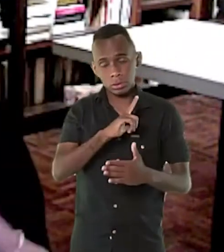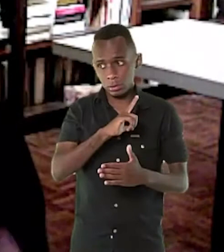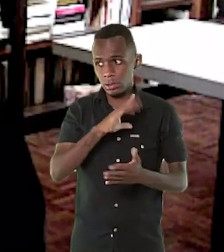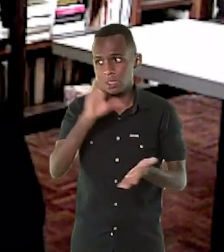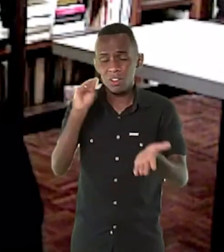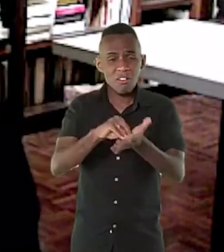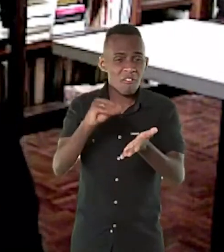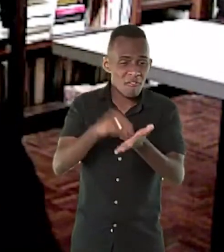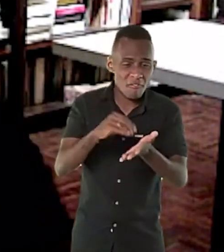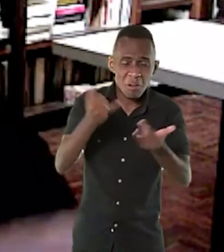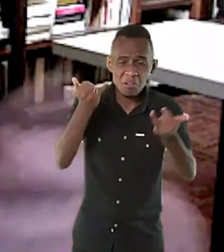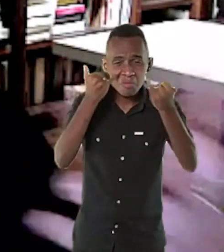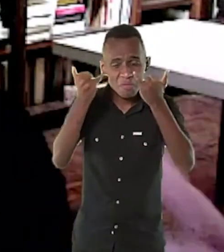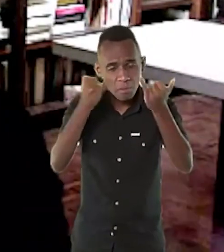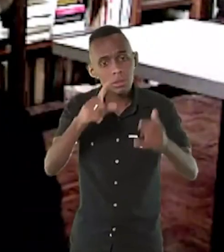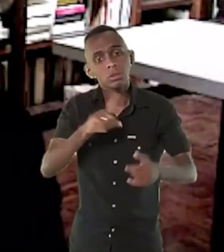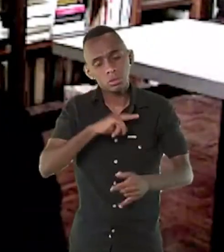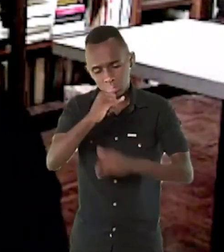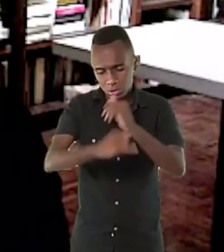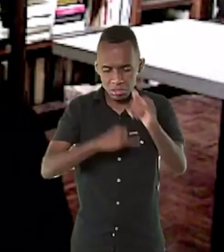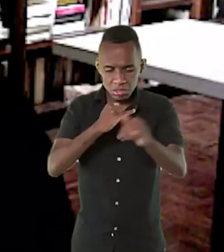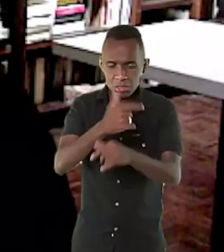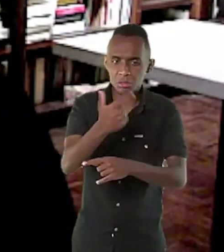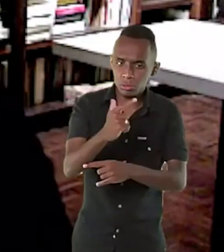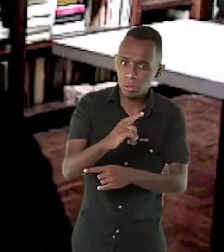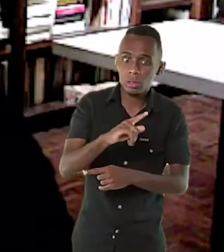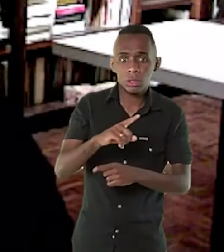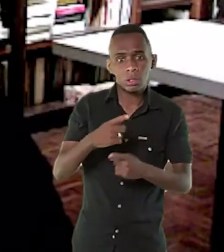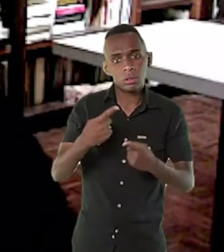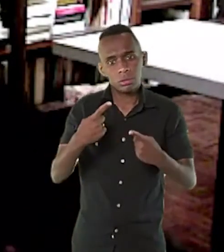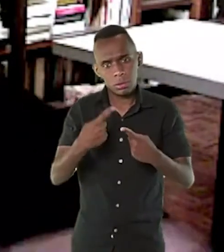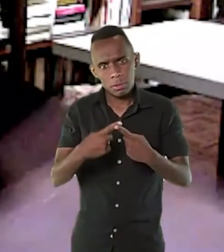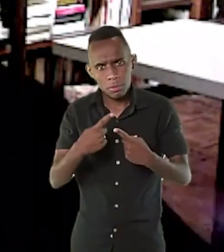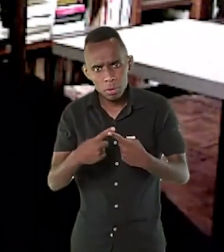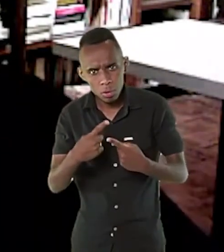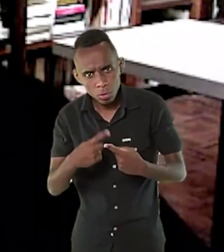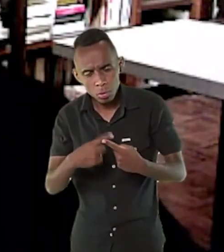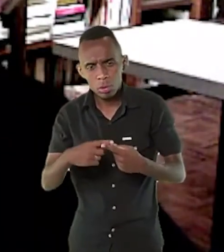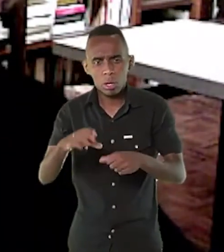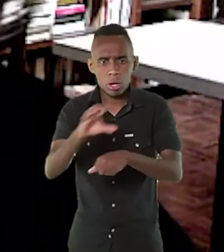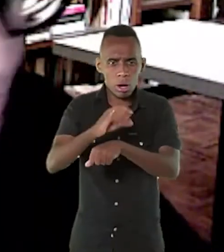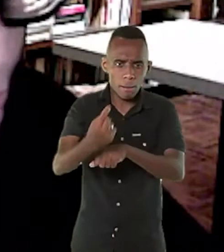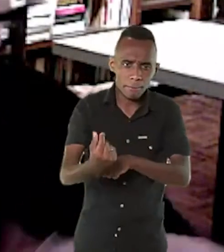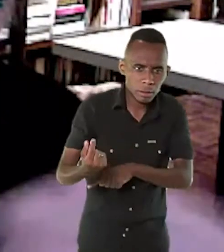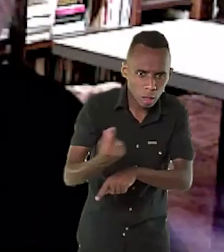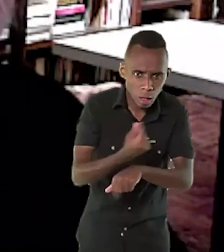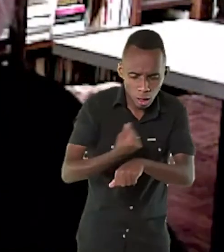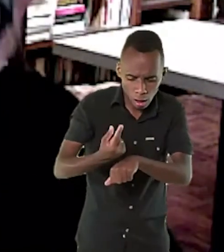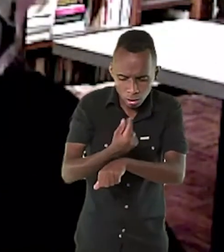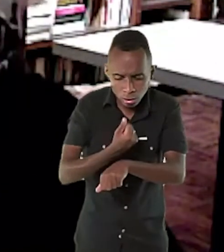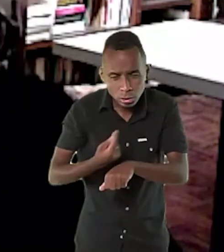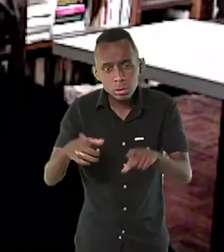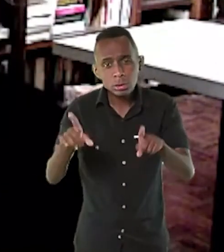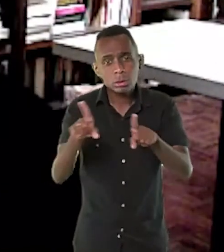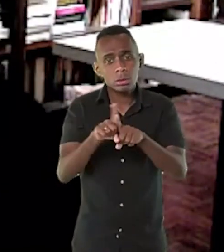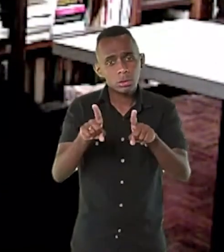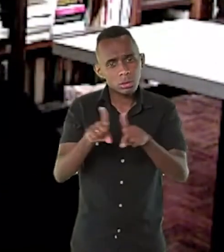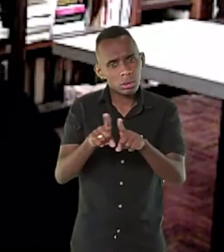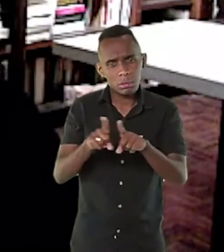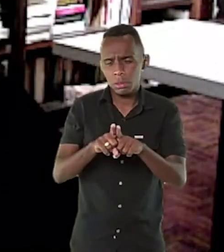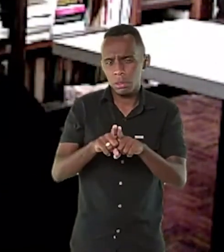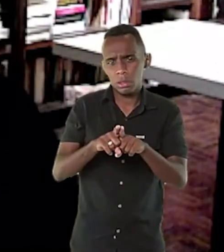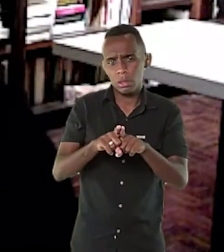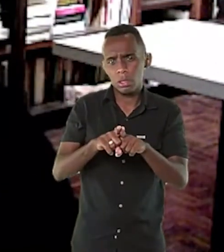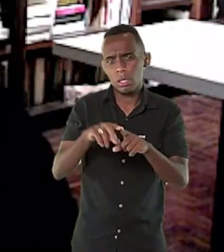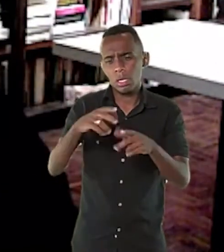de acesso a tudo, pela ditadura, pelo estágio do capitalismo, também depois que as coisas nunca